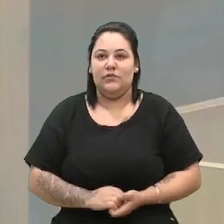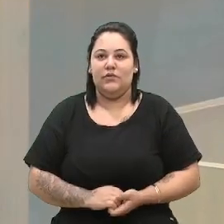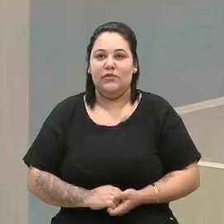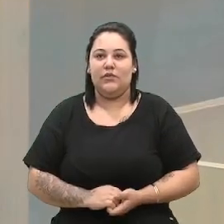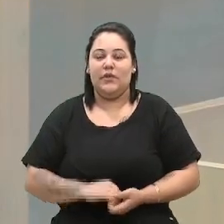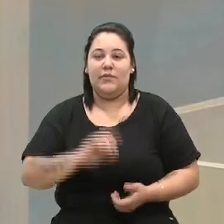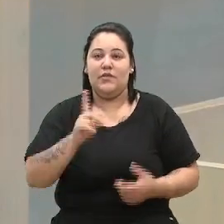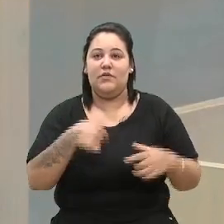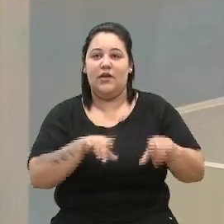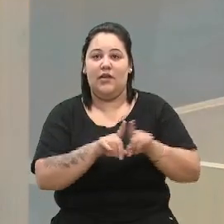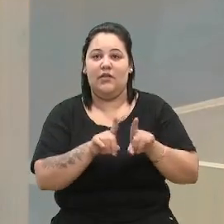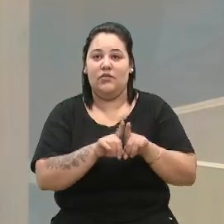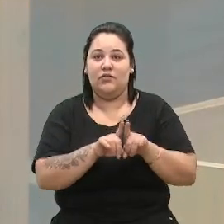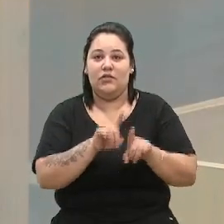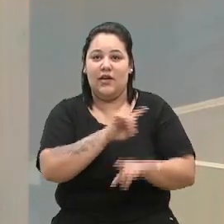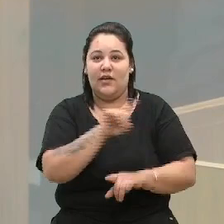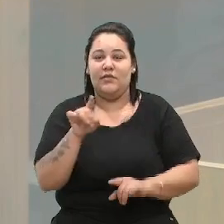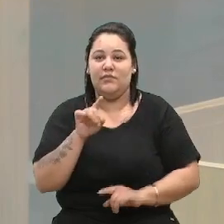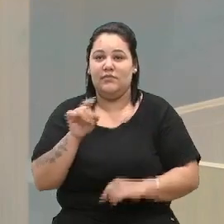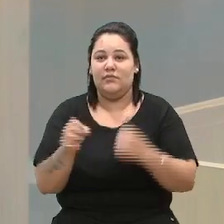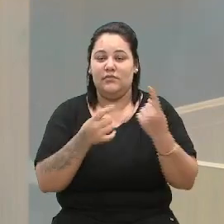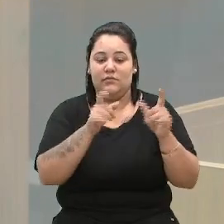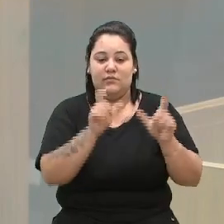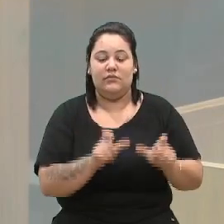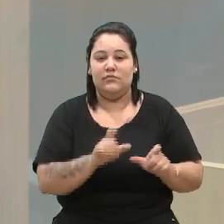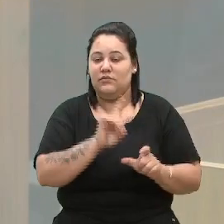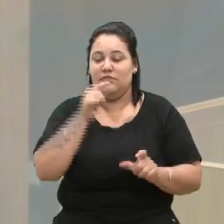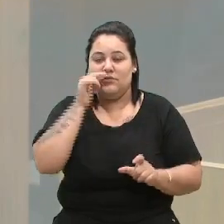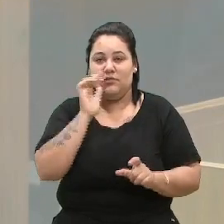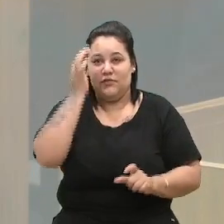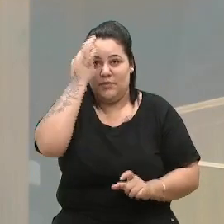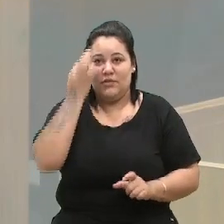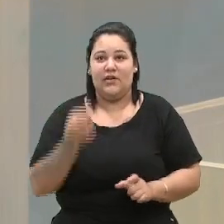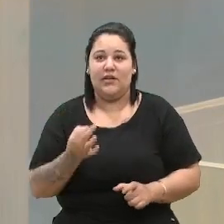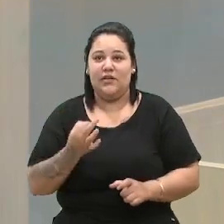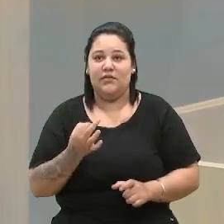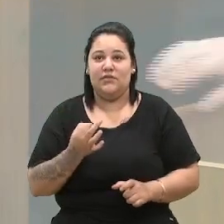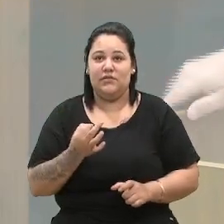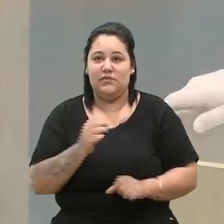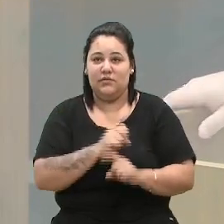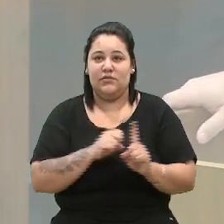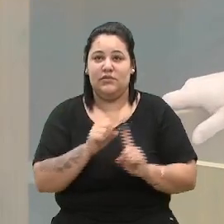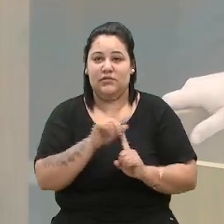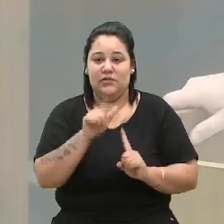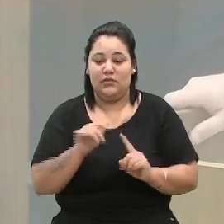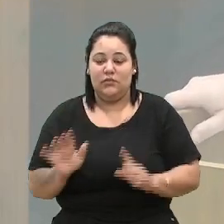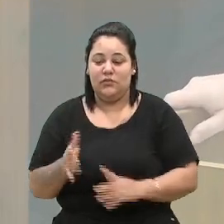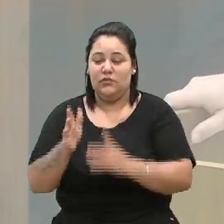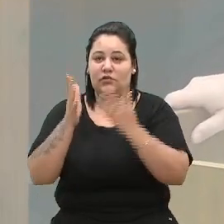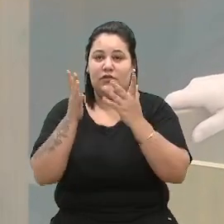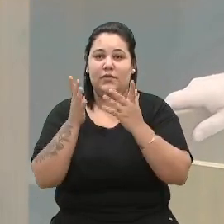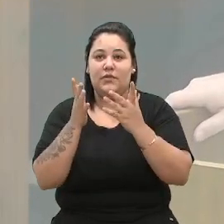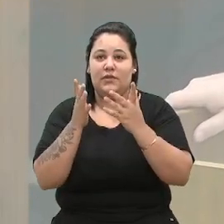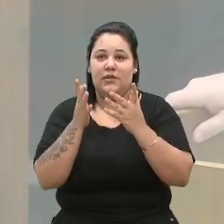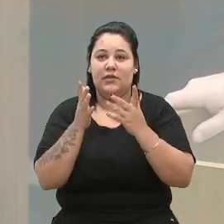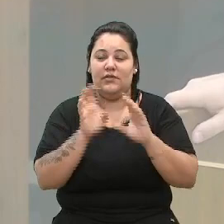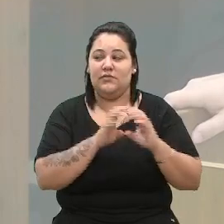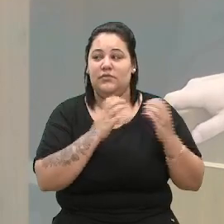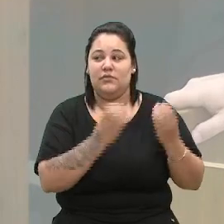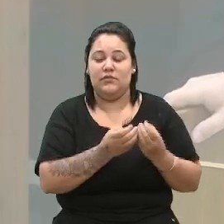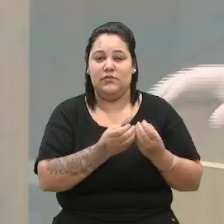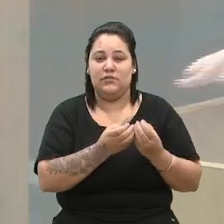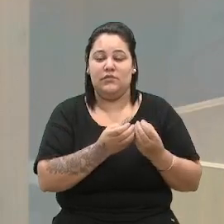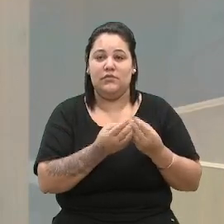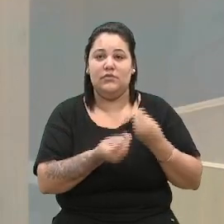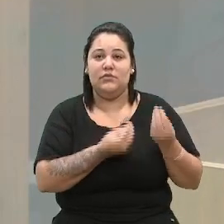gente não consiga compreender o que isso representa para a sociedade, que é a questão do engajamento comunitário. O quanto